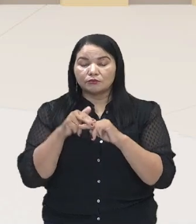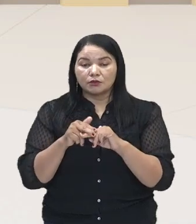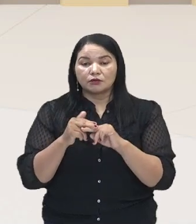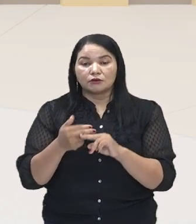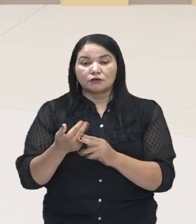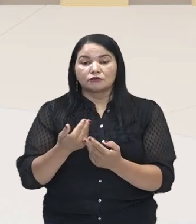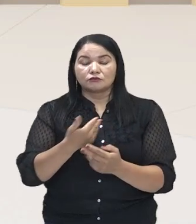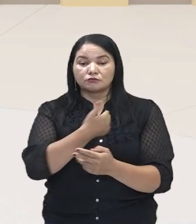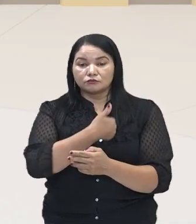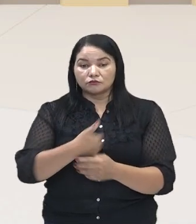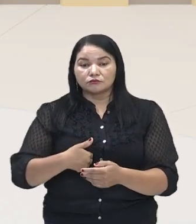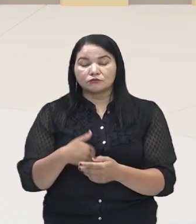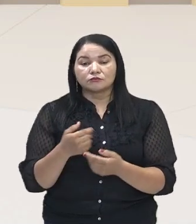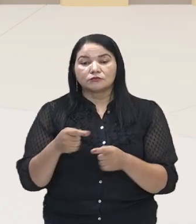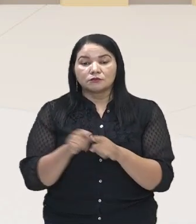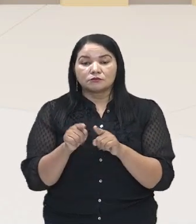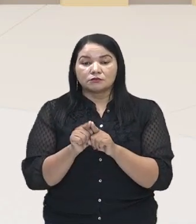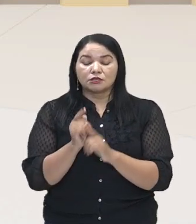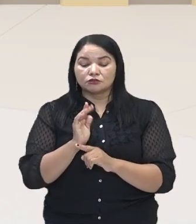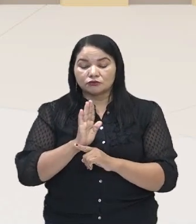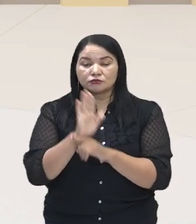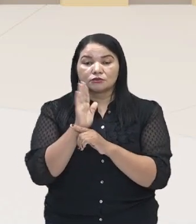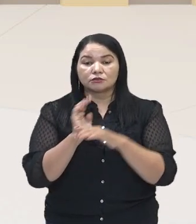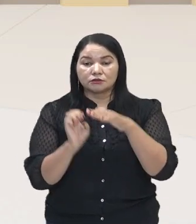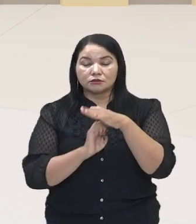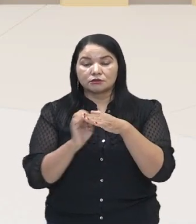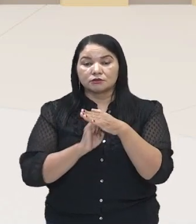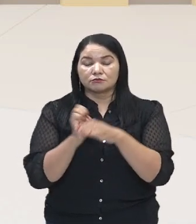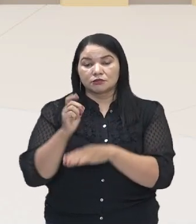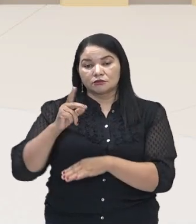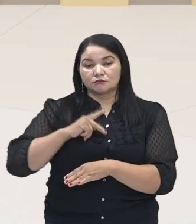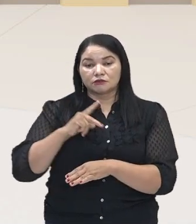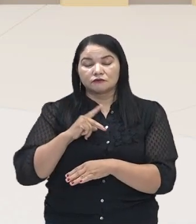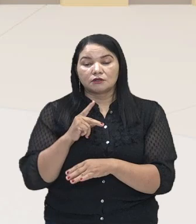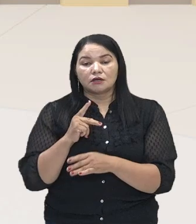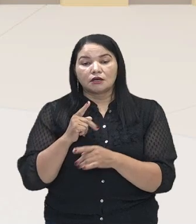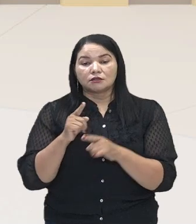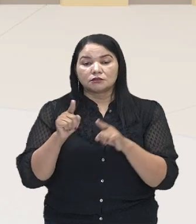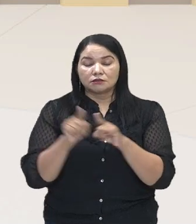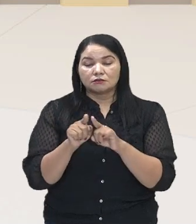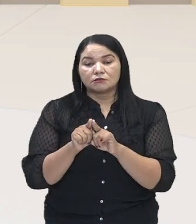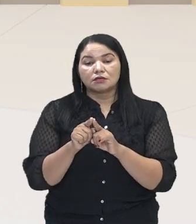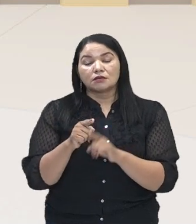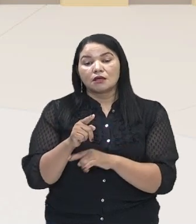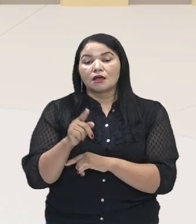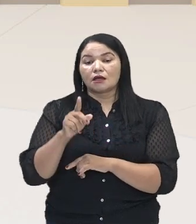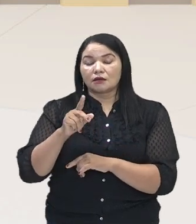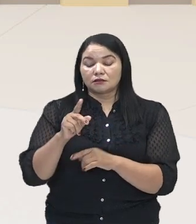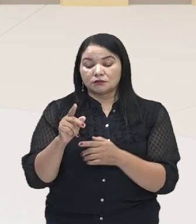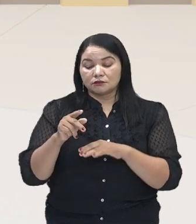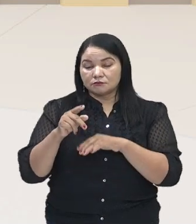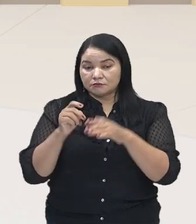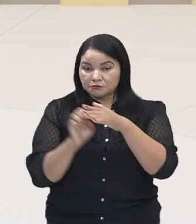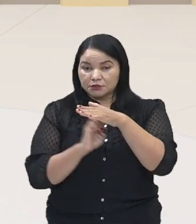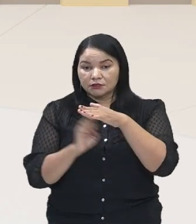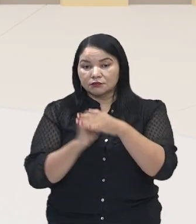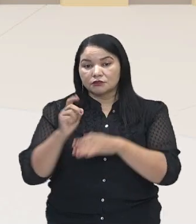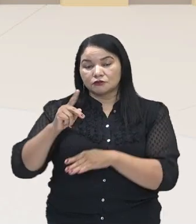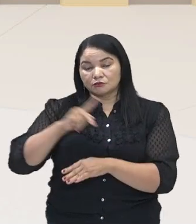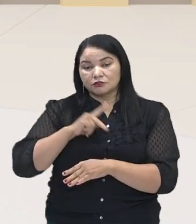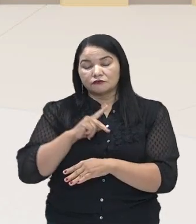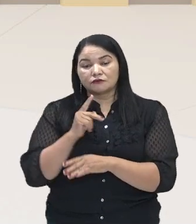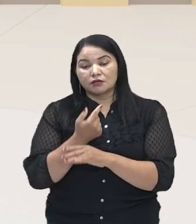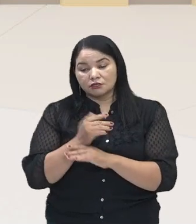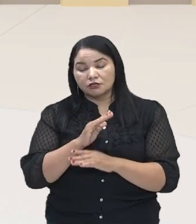as instituições privadas, as empresas privadas e as empresas privadas ajudando aí